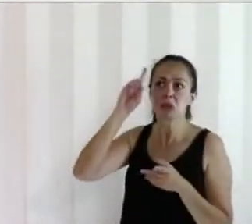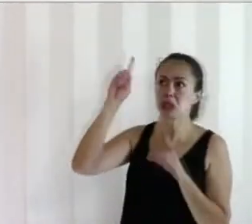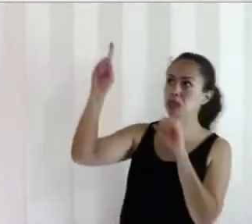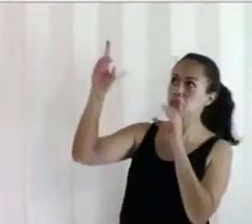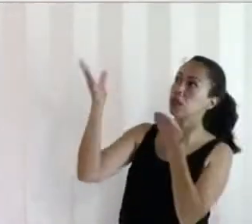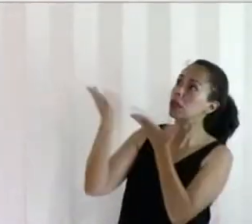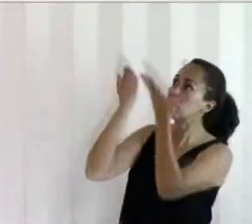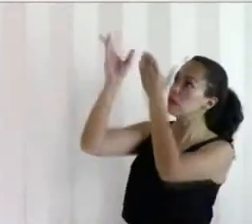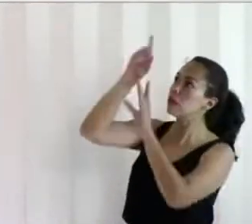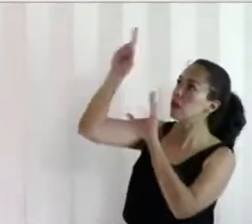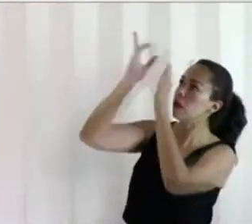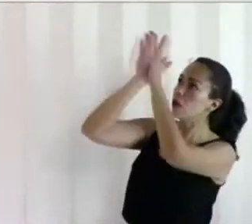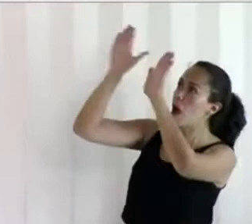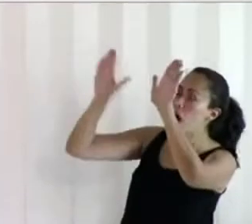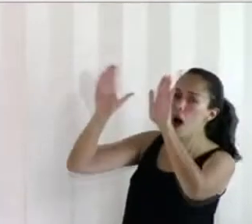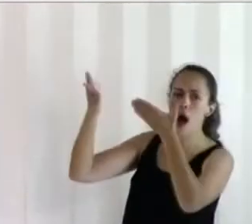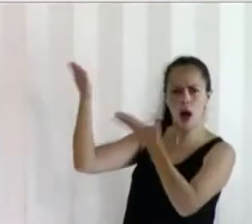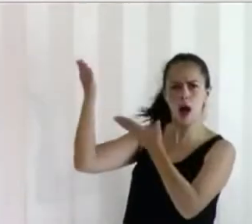tem que ser cumprida?